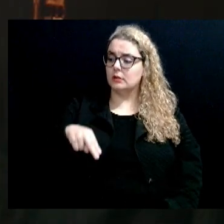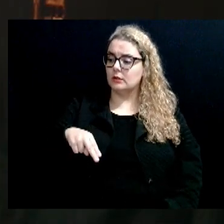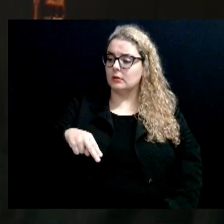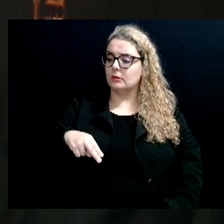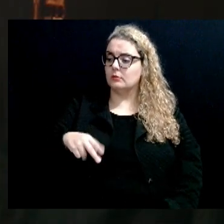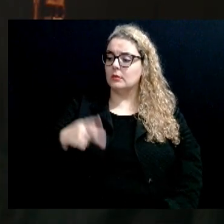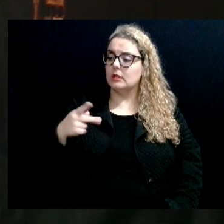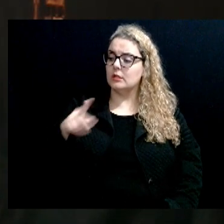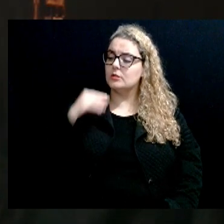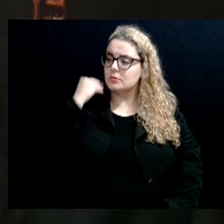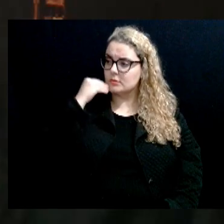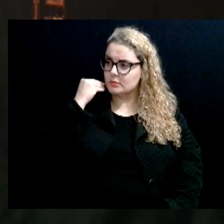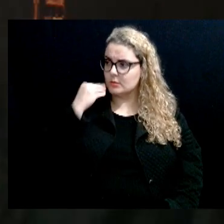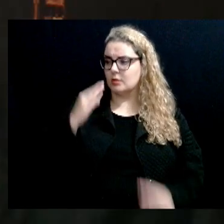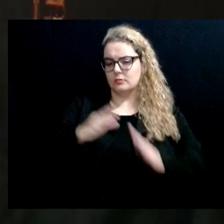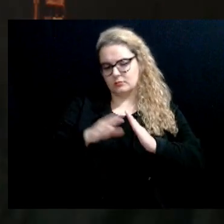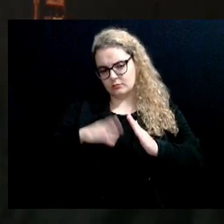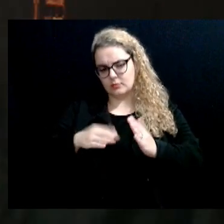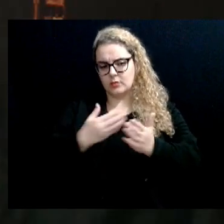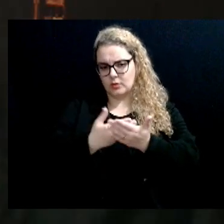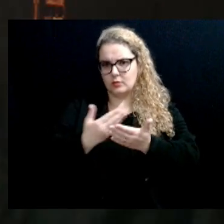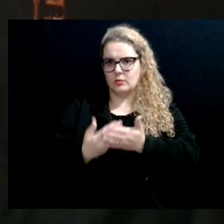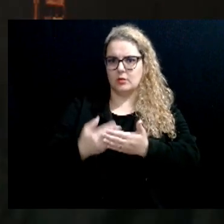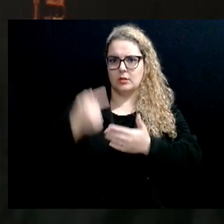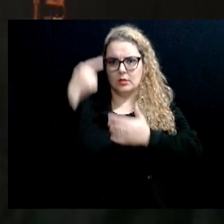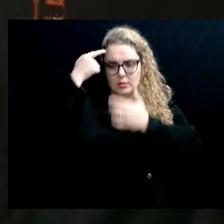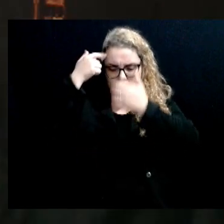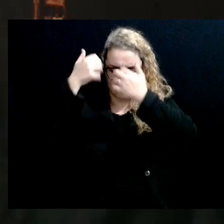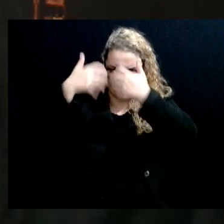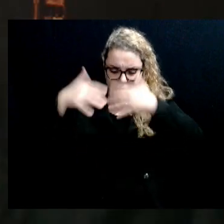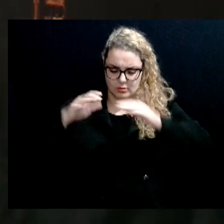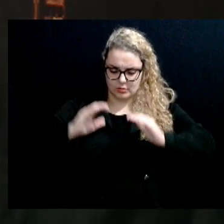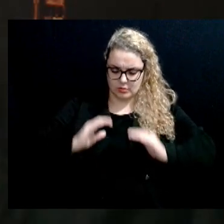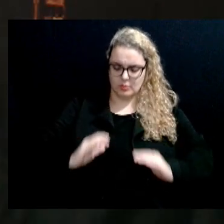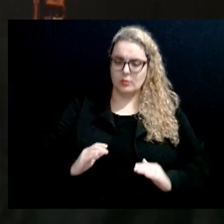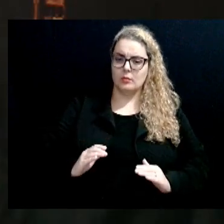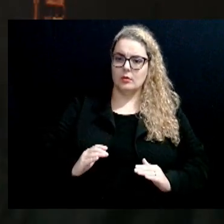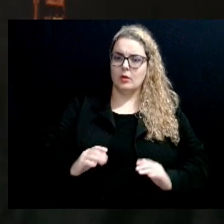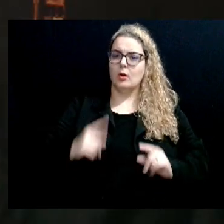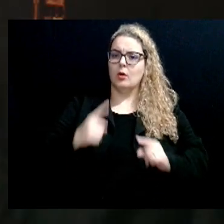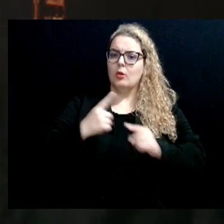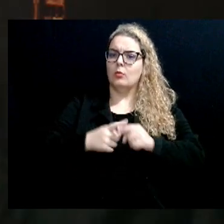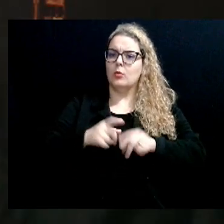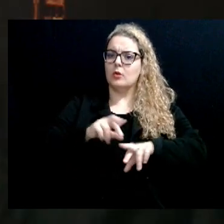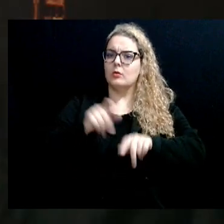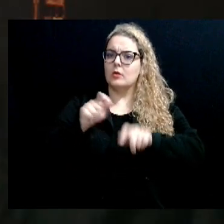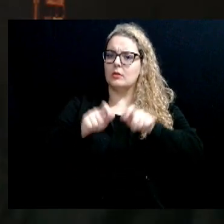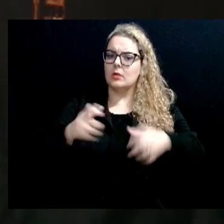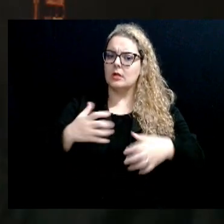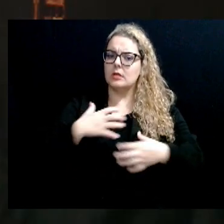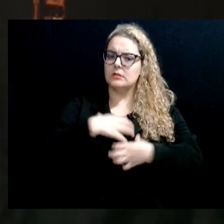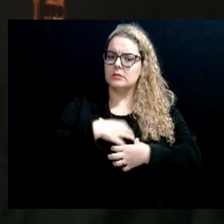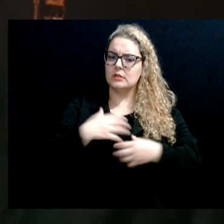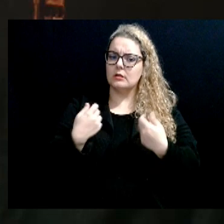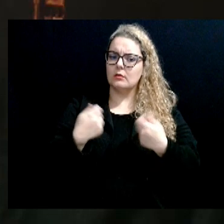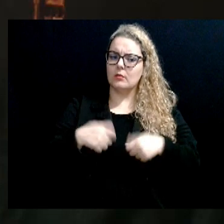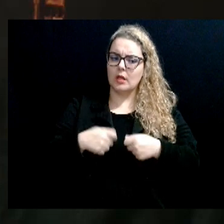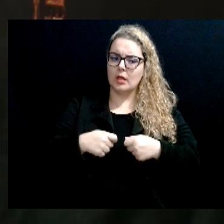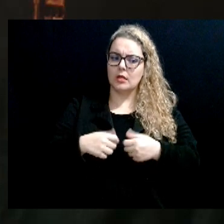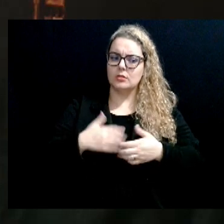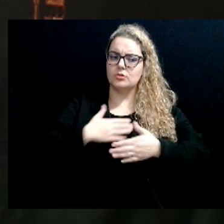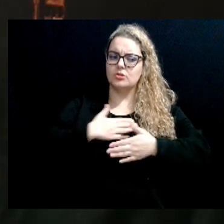também pelos estudos, né, em neurociência do comportamento, por que tantas pessoas sentem a necessidade de agradar o tempo